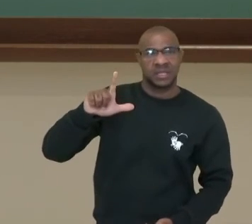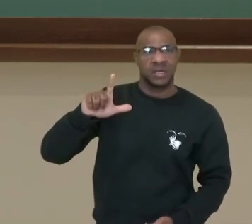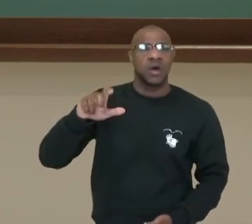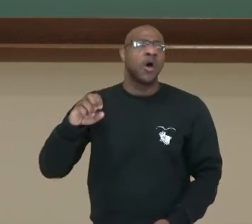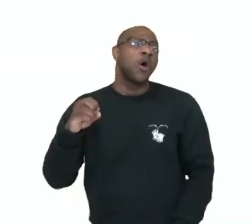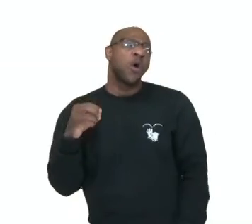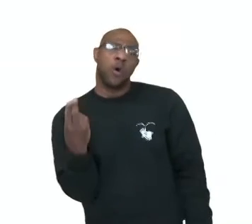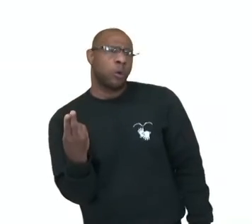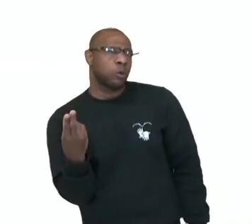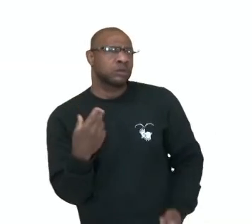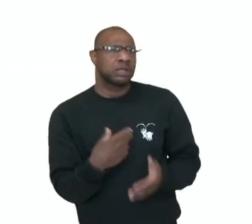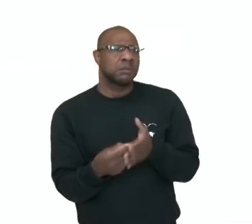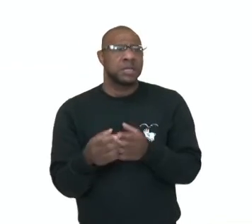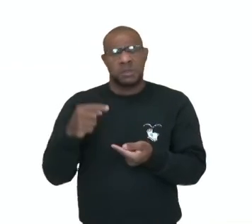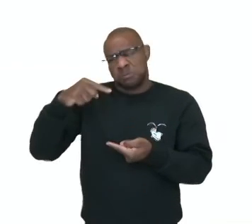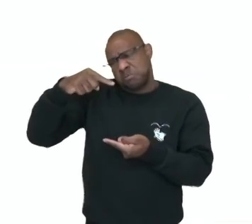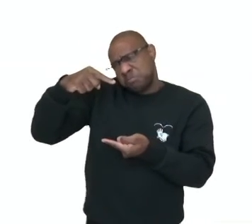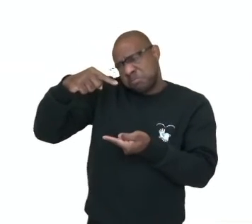ser um pote